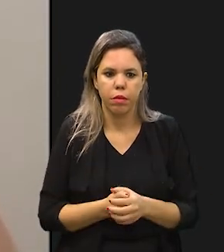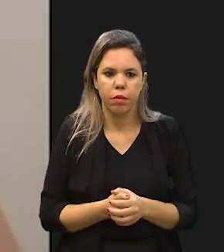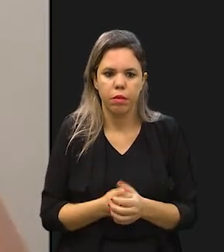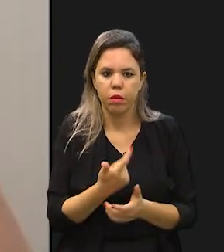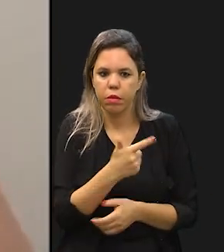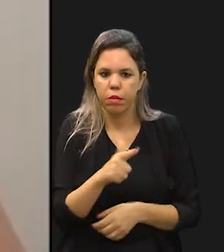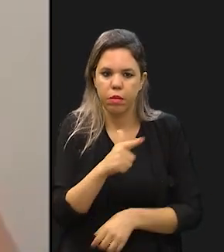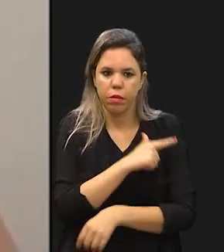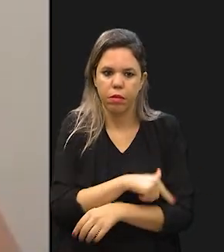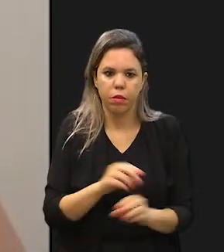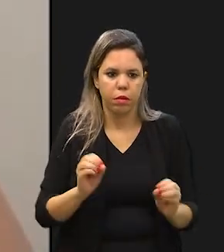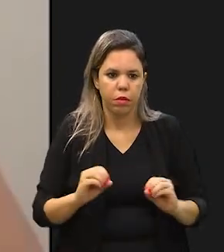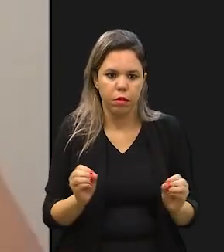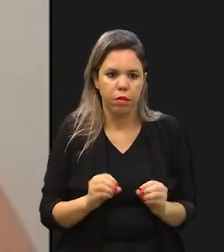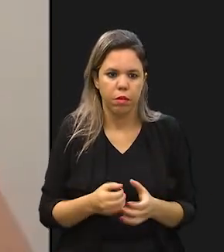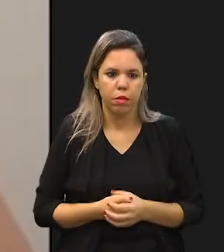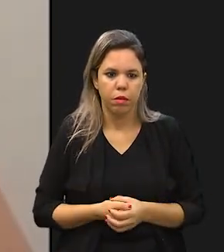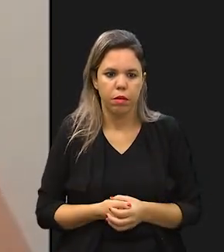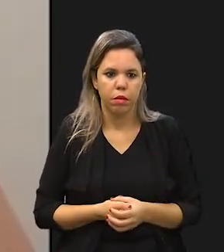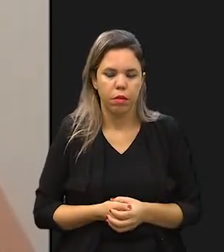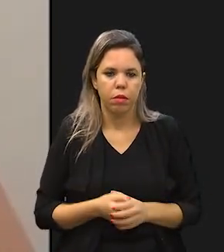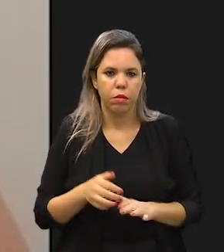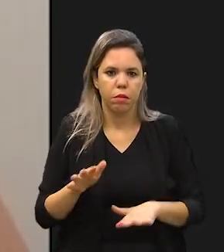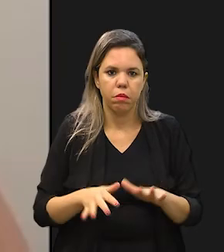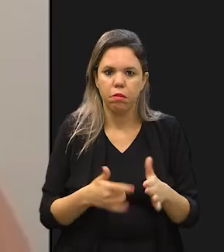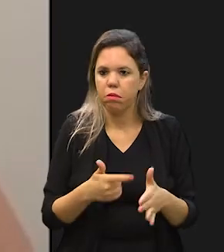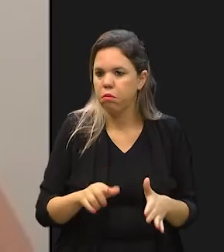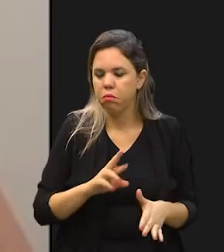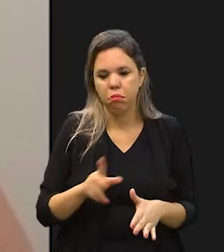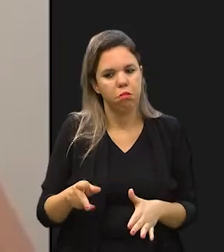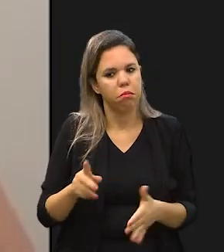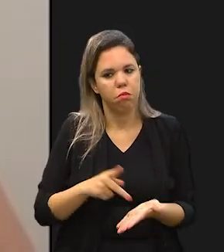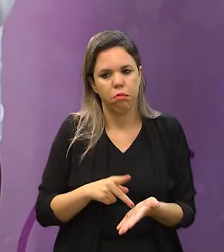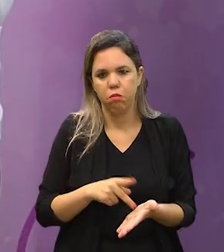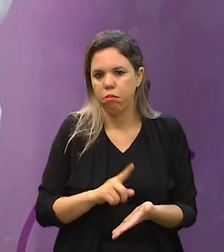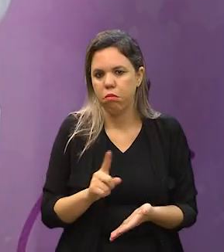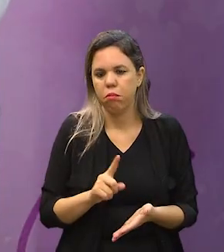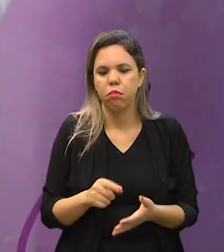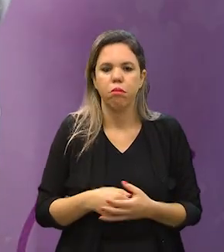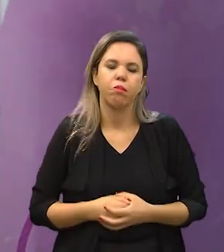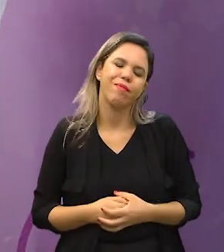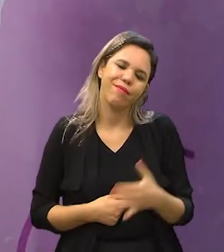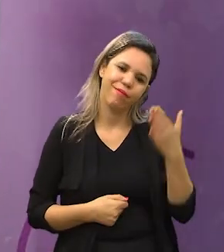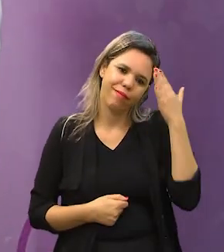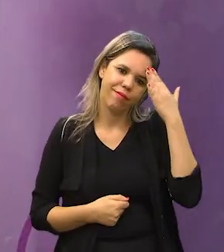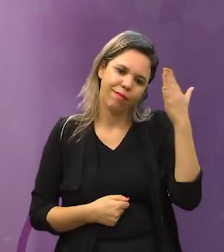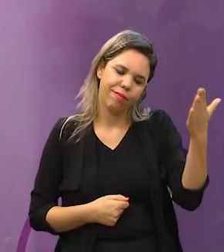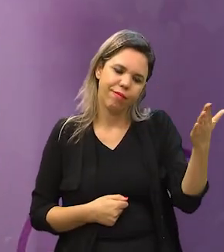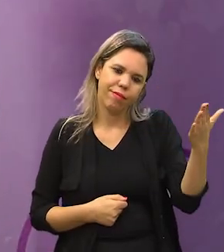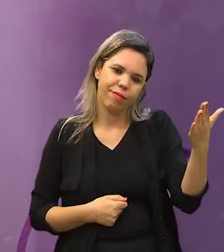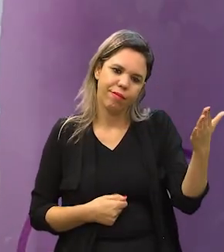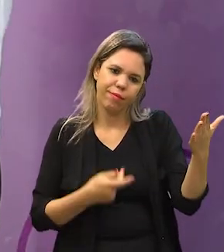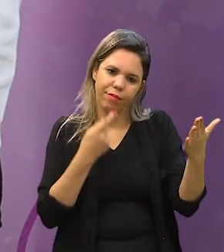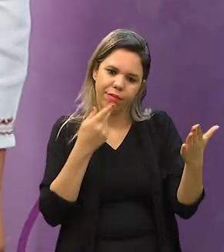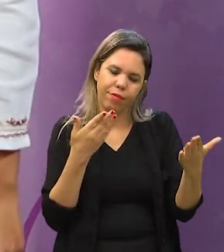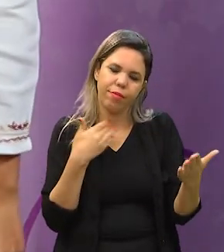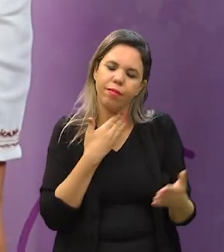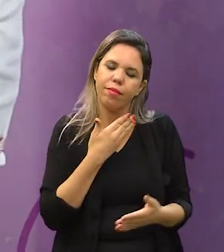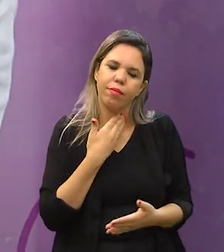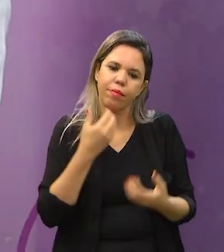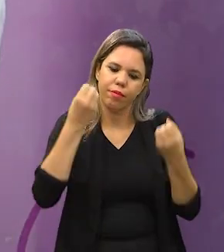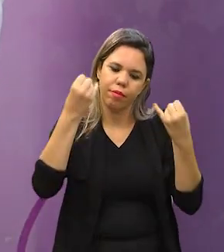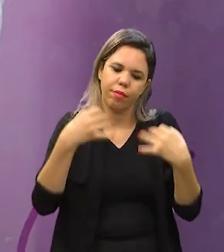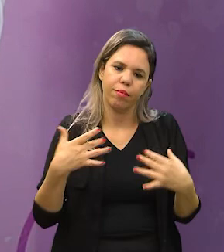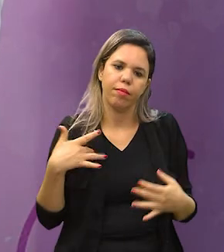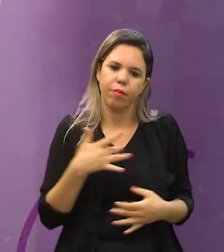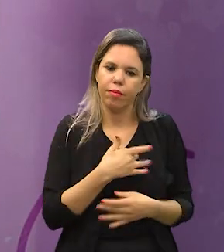falta de educação e outras questões que muitas vezes não são verídicas. Priscila, muito obrigada, viu, por falar com a gente aqui do